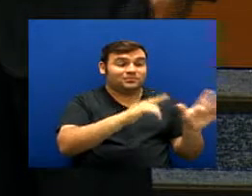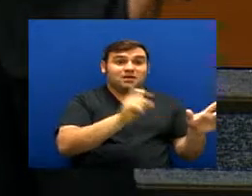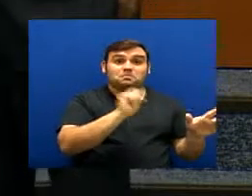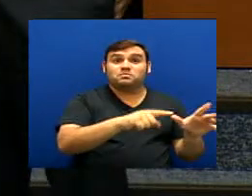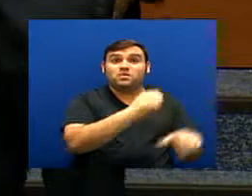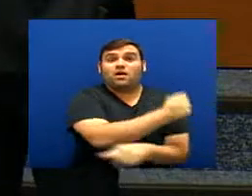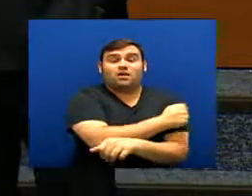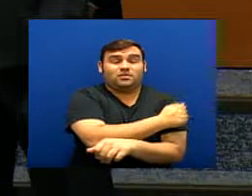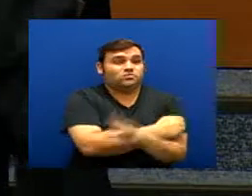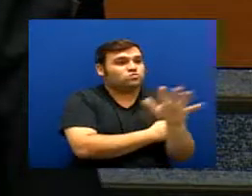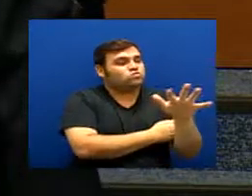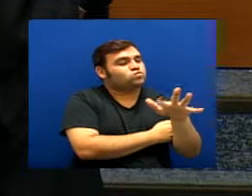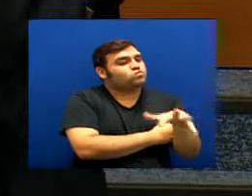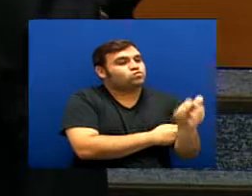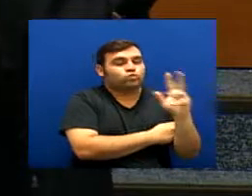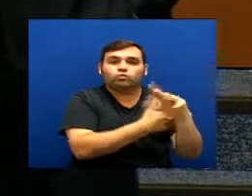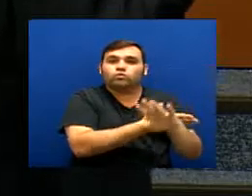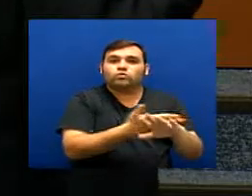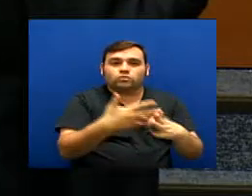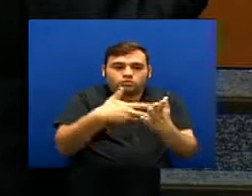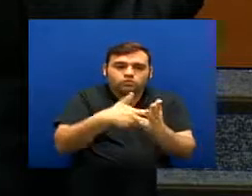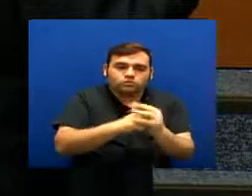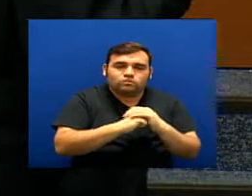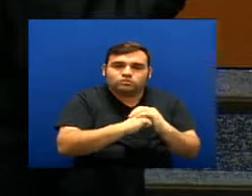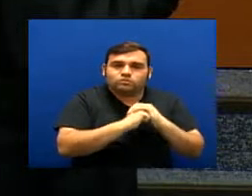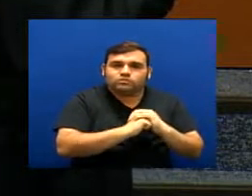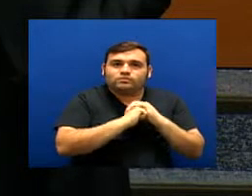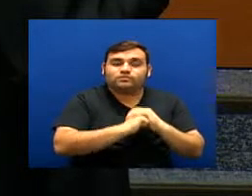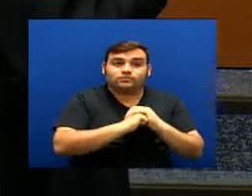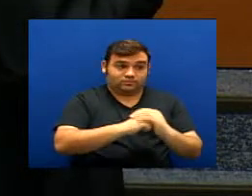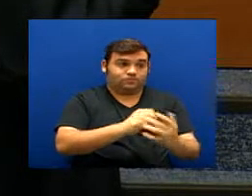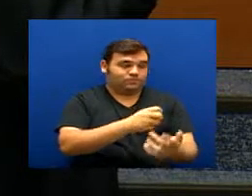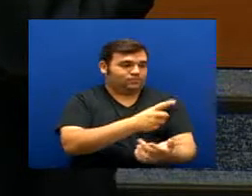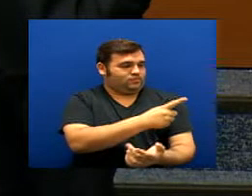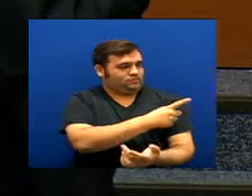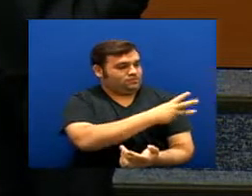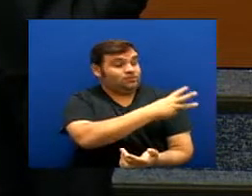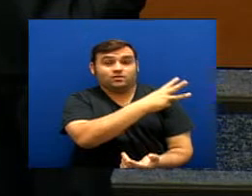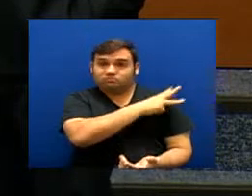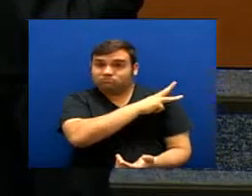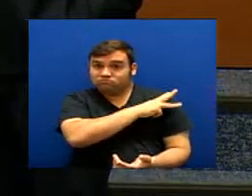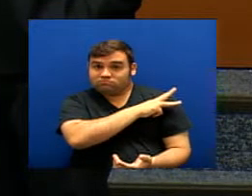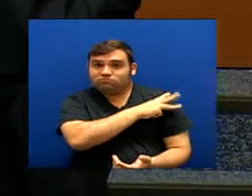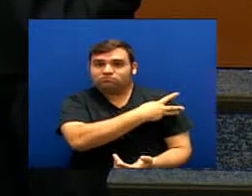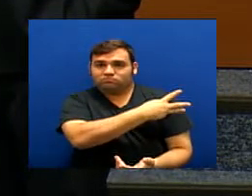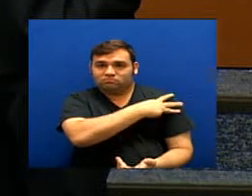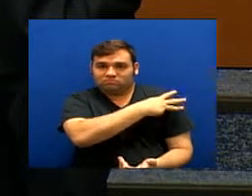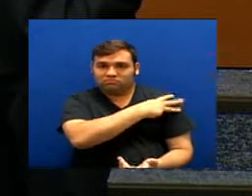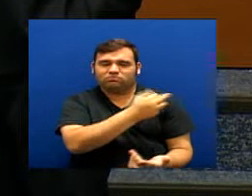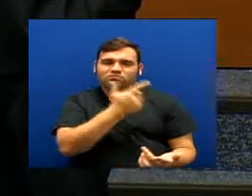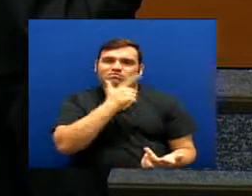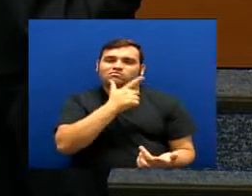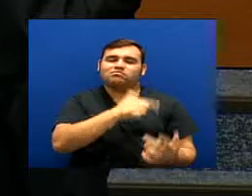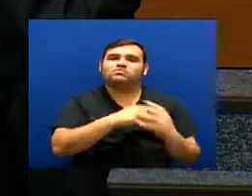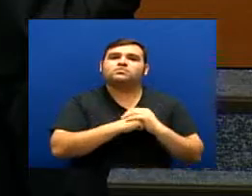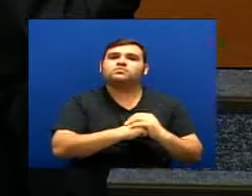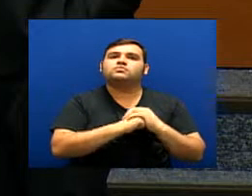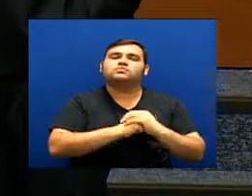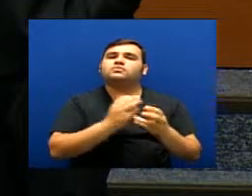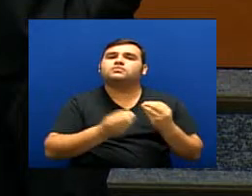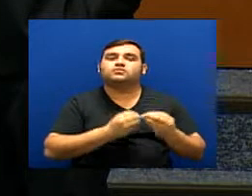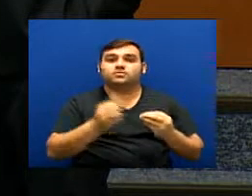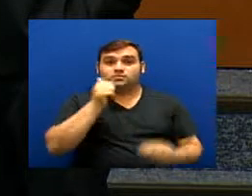honra, com muito orgulho. Então um abraço para a escola que eu trabalho também, Escola Guiomar Camolese de Souza, lá do